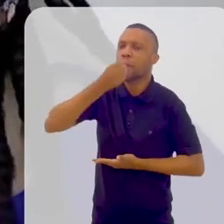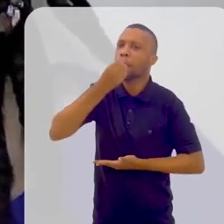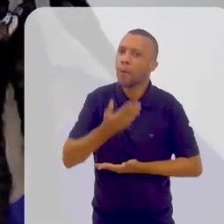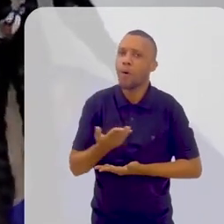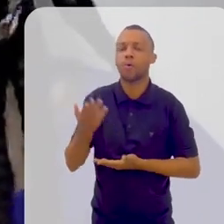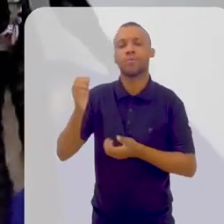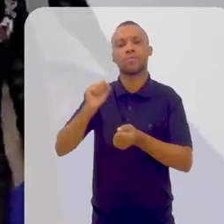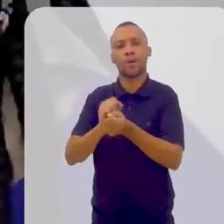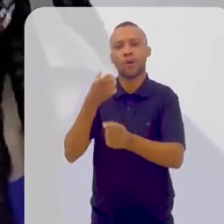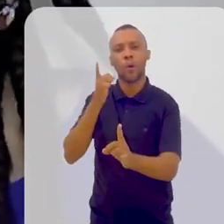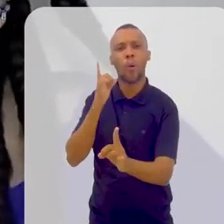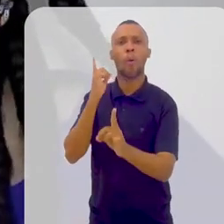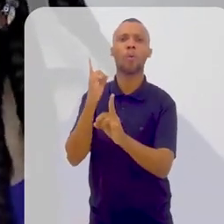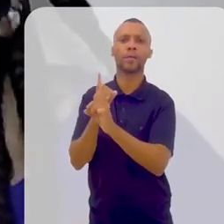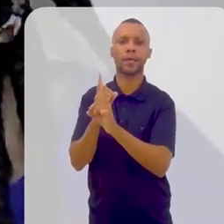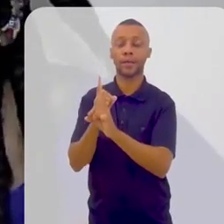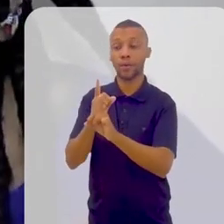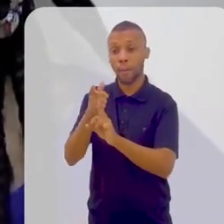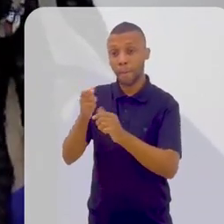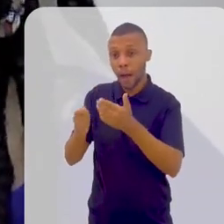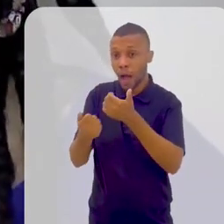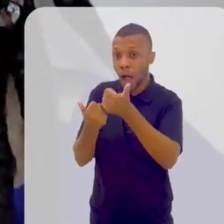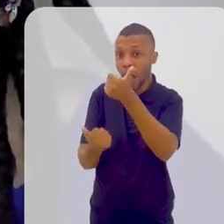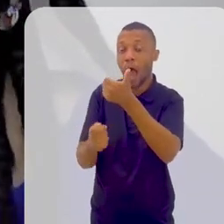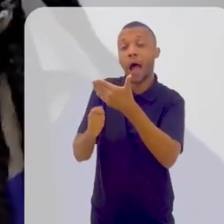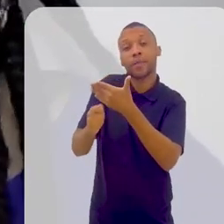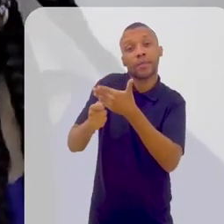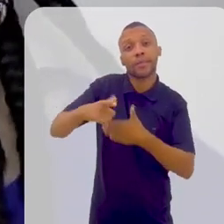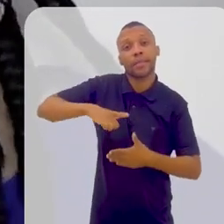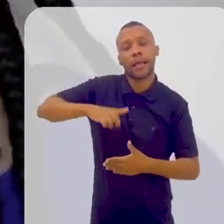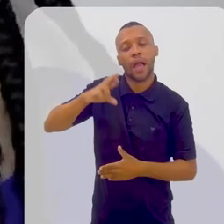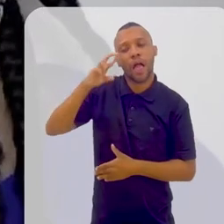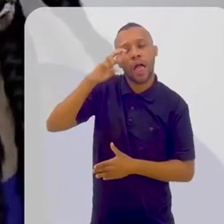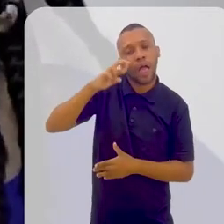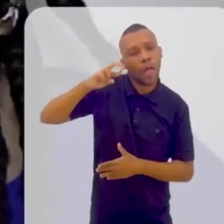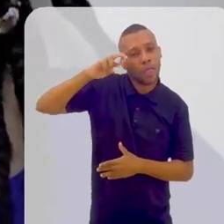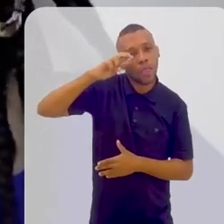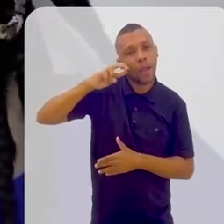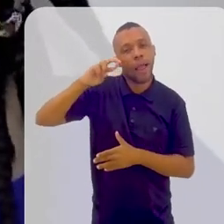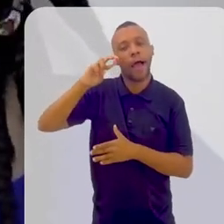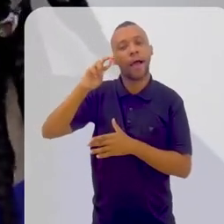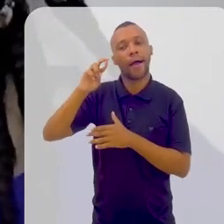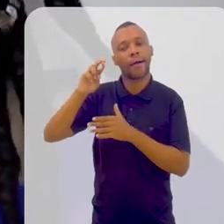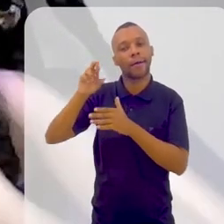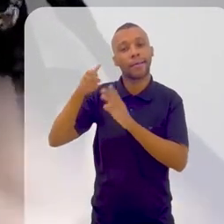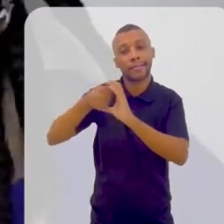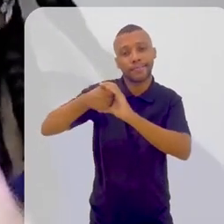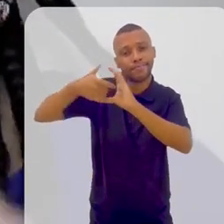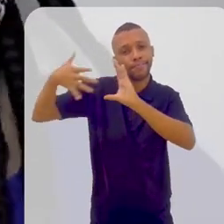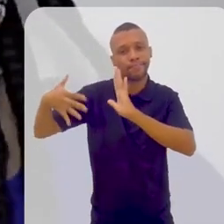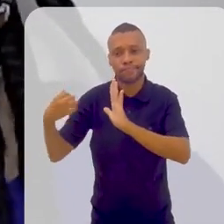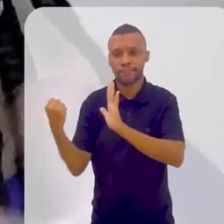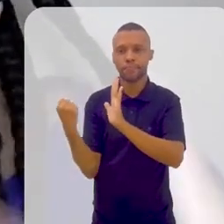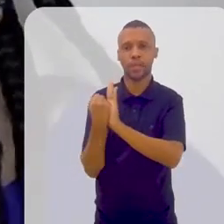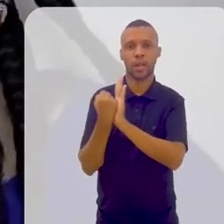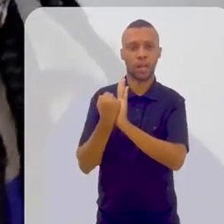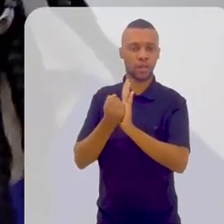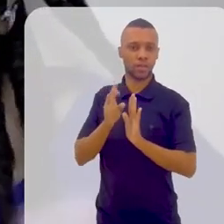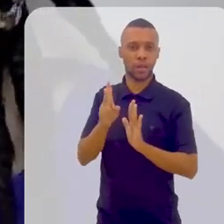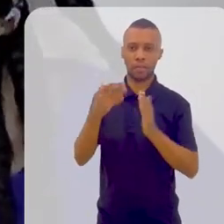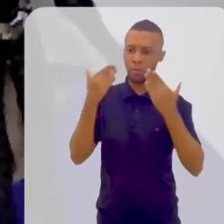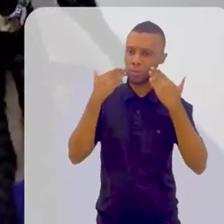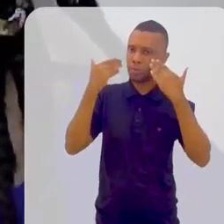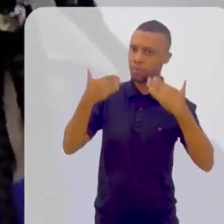assim: caramba, que bom que eu encontrei uma assessora que tenha esse olhar, né? O olhar que eu sempre quis para